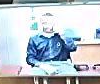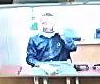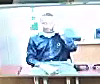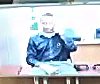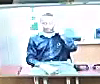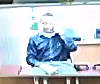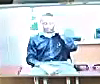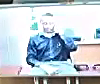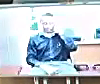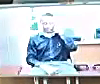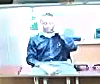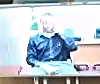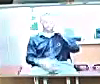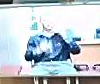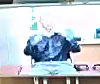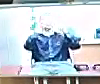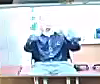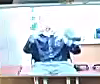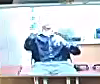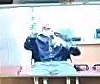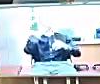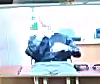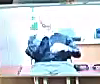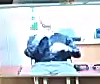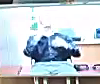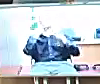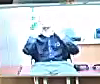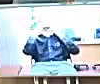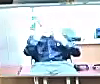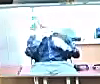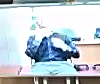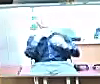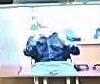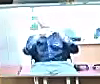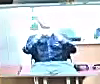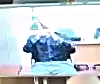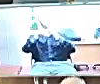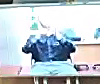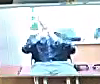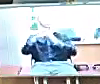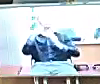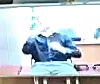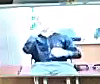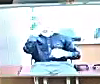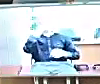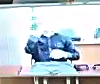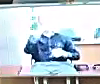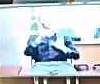se mais alguém quiser fazer uso da palavra fazer alguma pergunta mesmo alguma sugestão